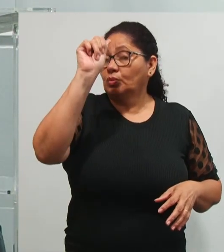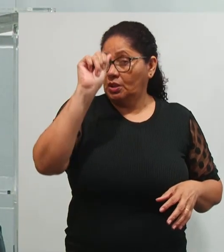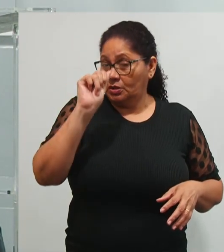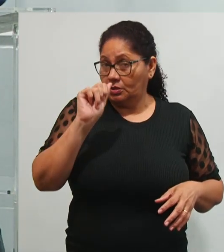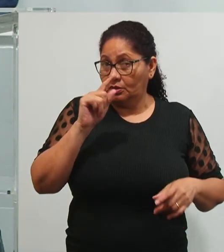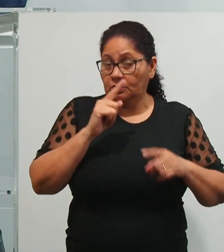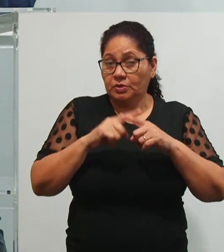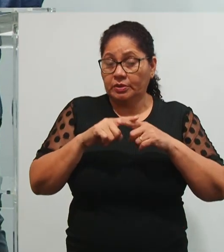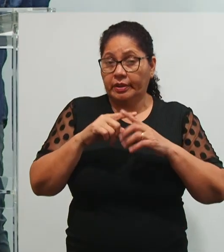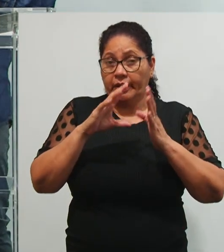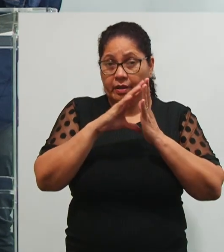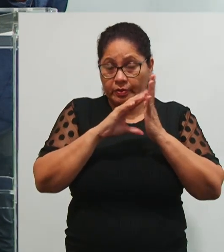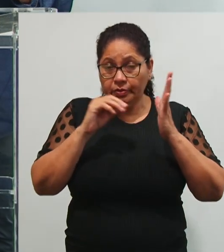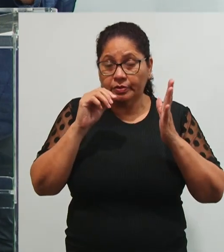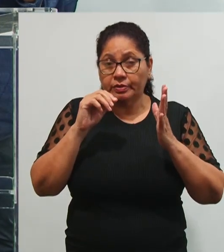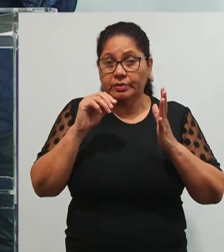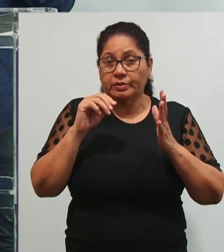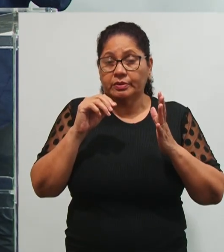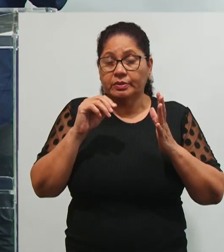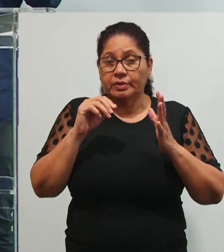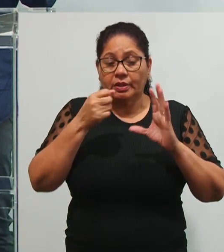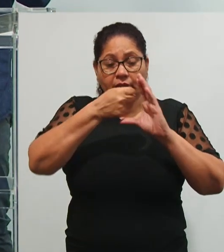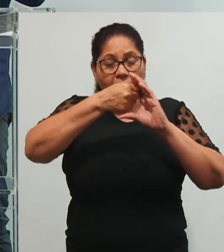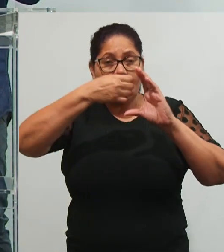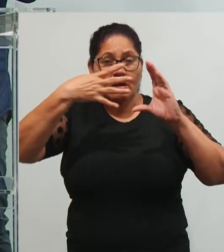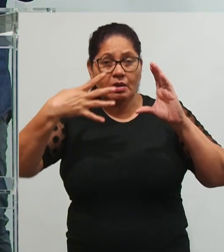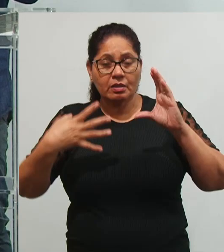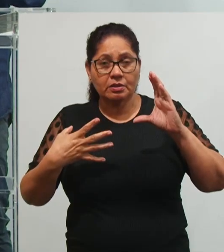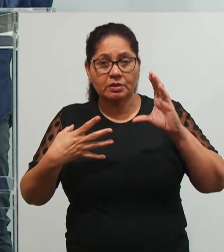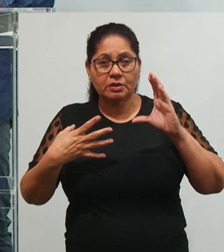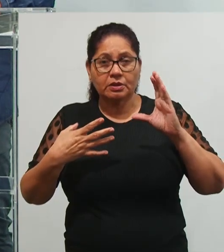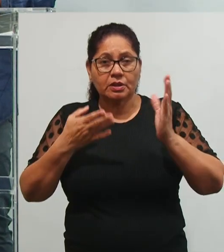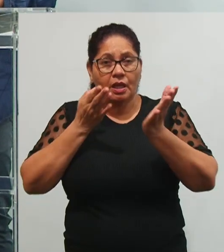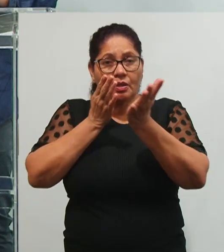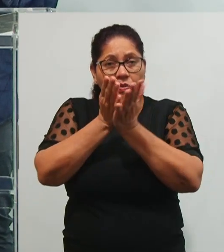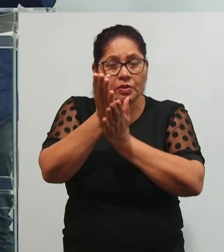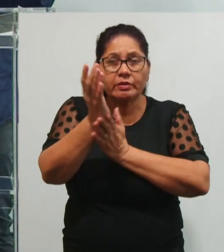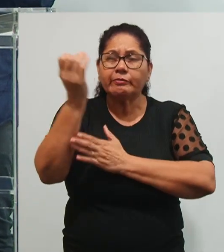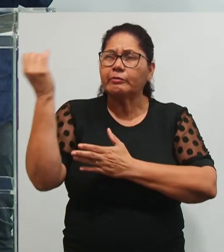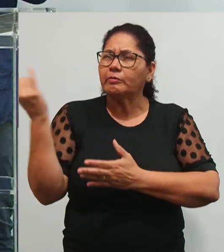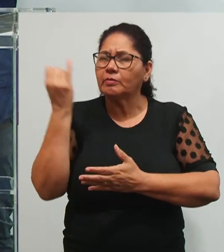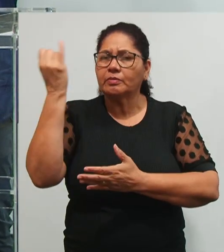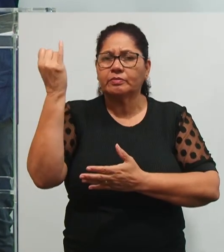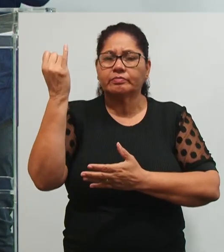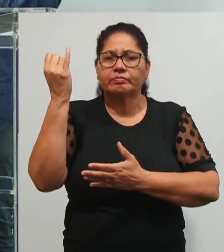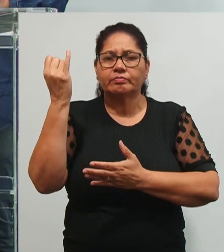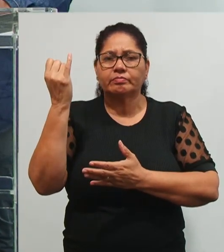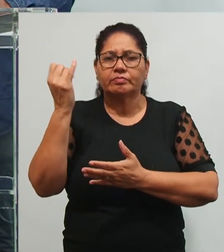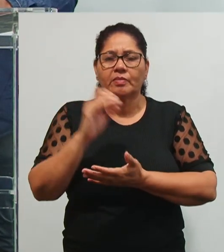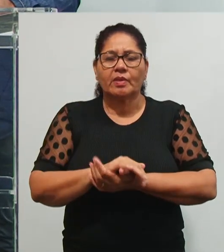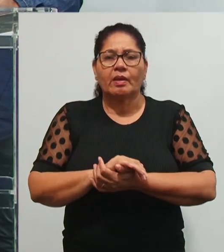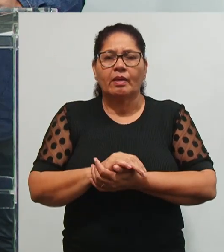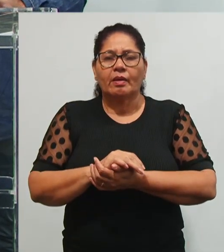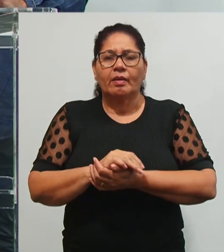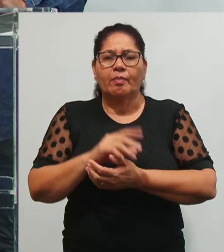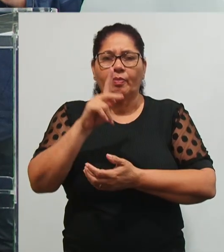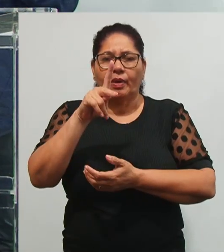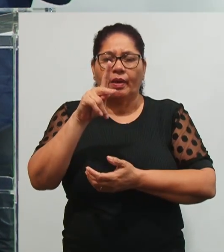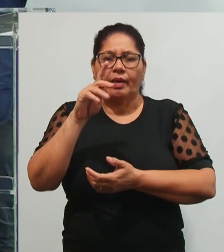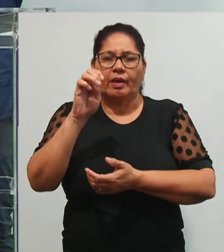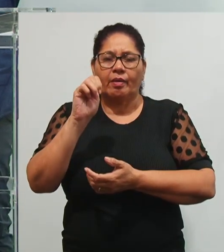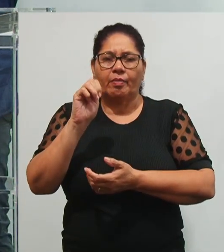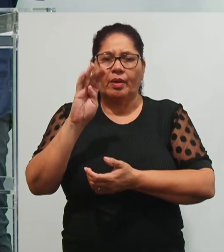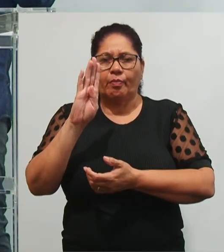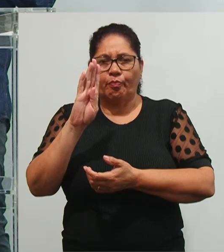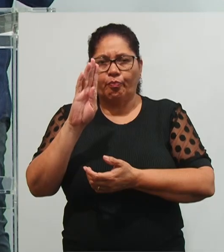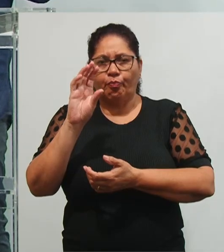Nunca, porque a abordagem tradicional ela está caracterizada por um guia importantíssimo, que é o guia PMBOK,